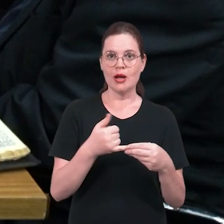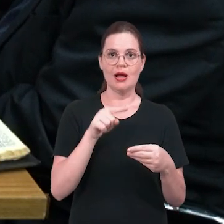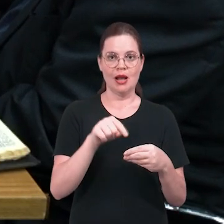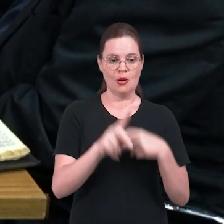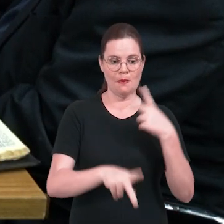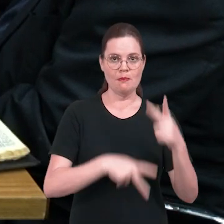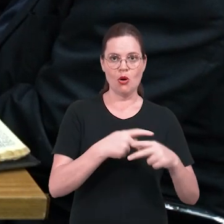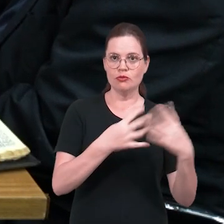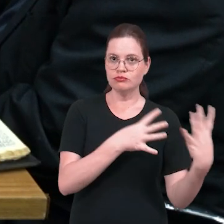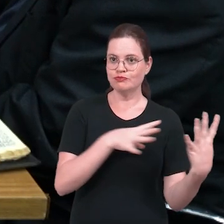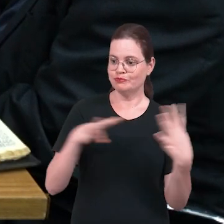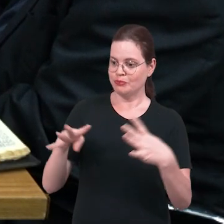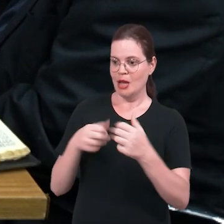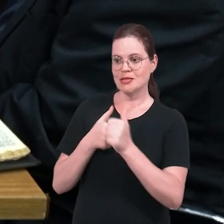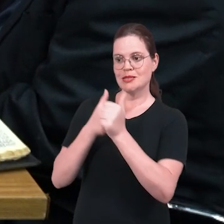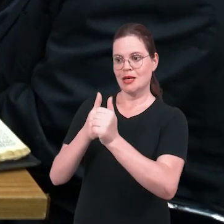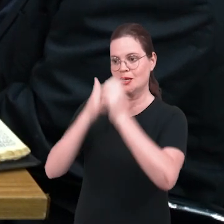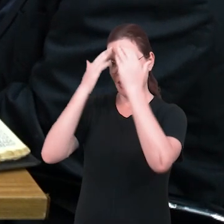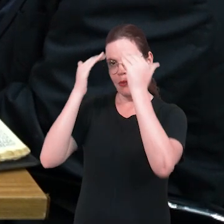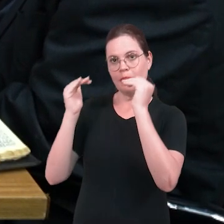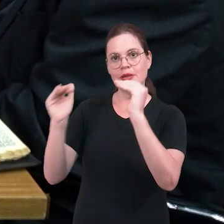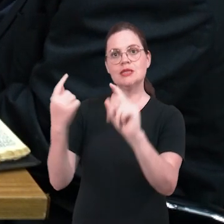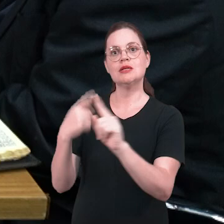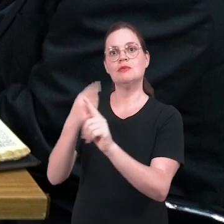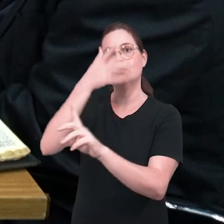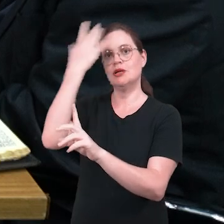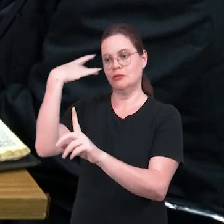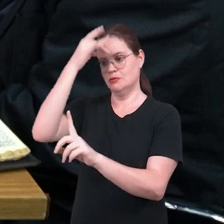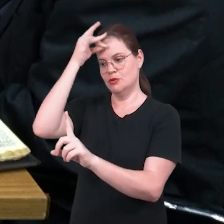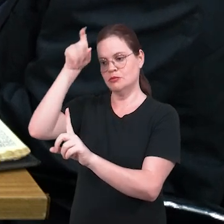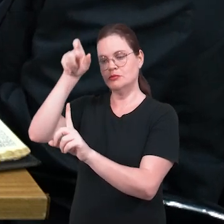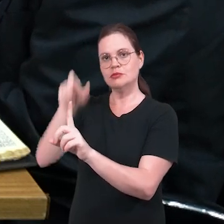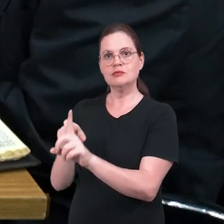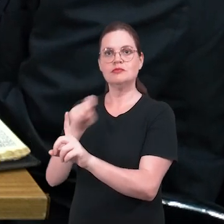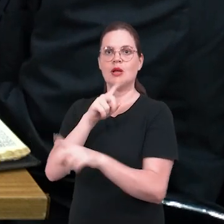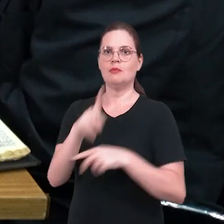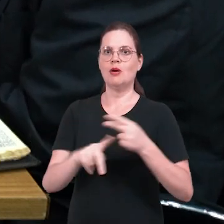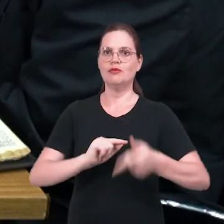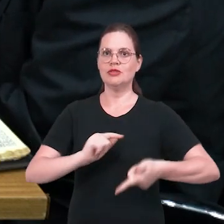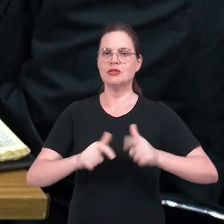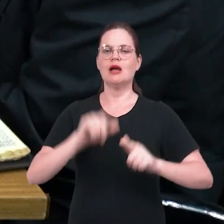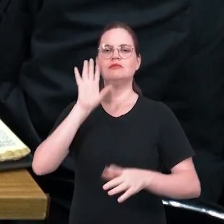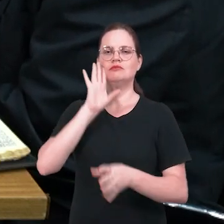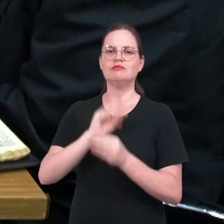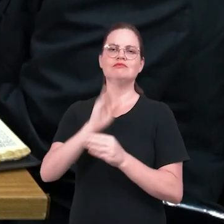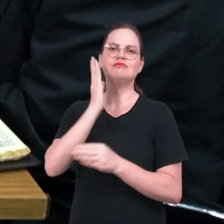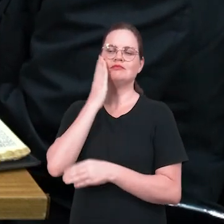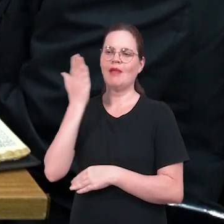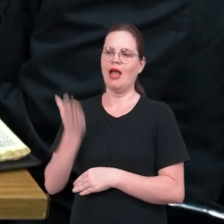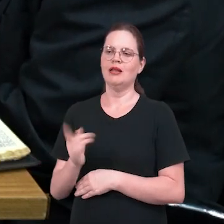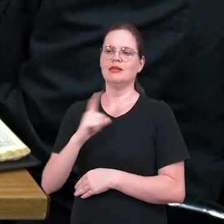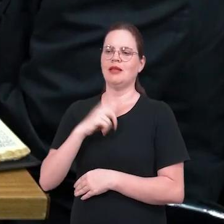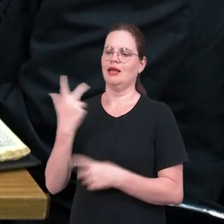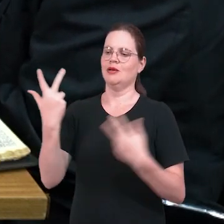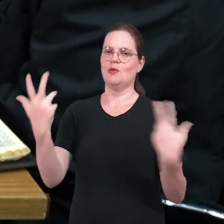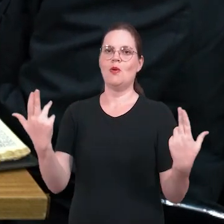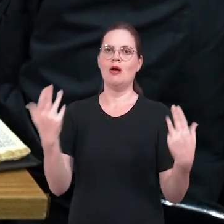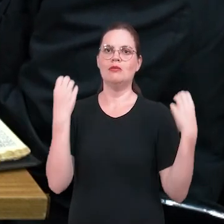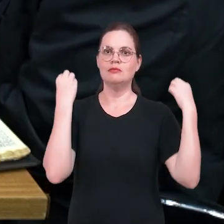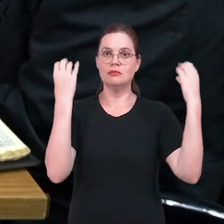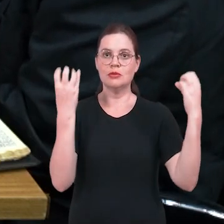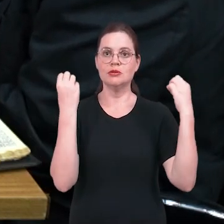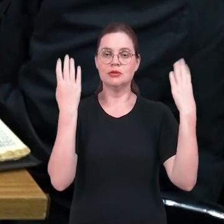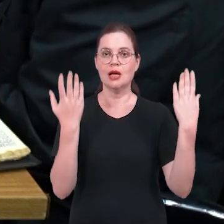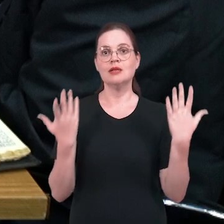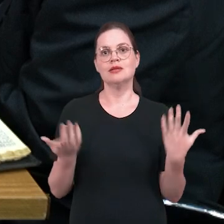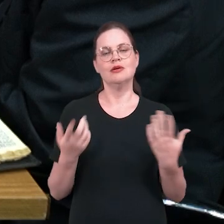notável, né? Maravilha. Porque o Senhor, com isso, deu sabedoria para que o povo de Israel seguia o que Josué falava, porque o